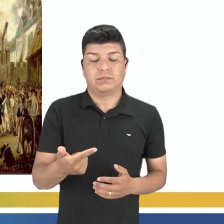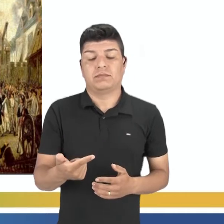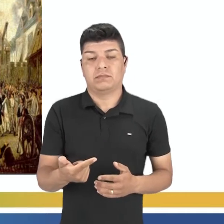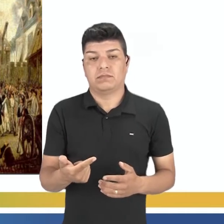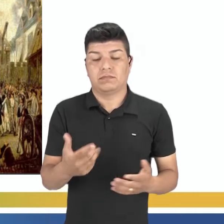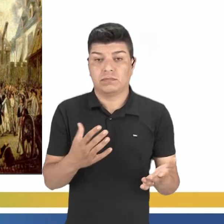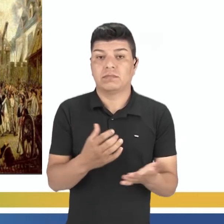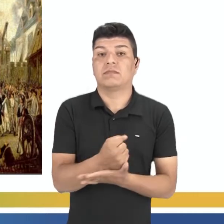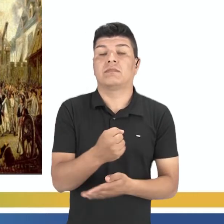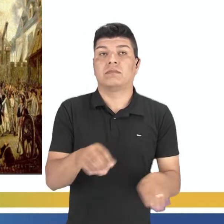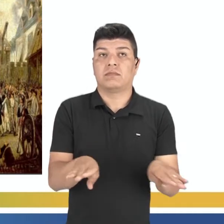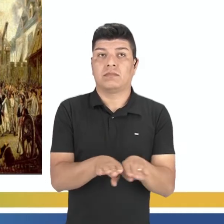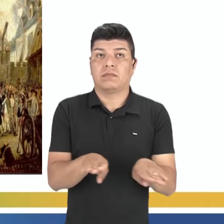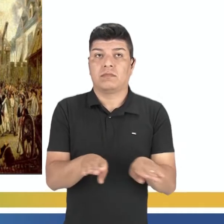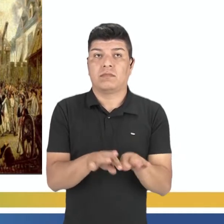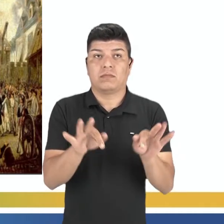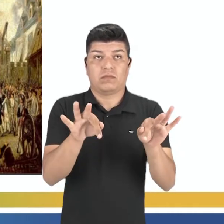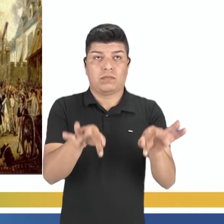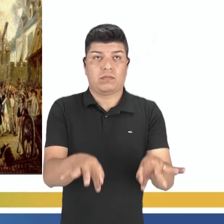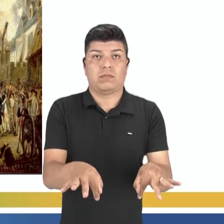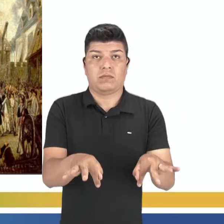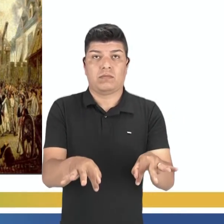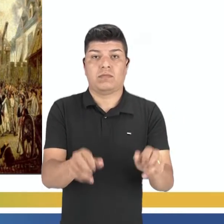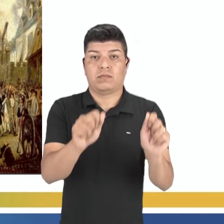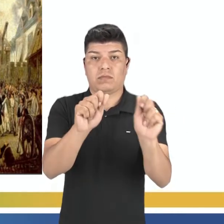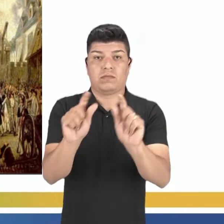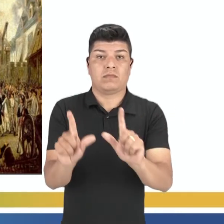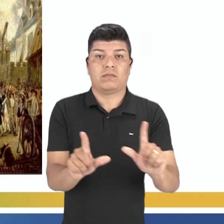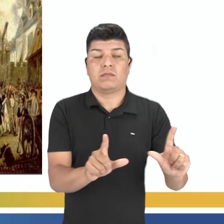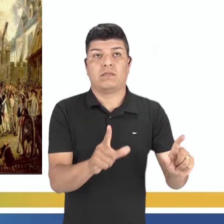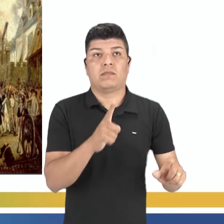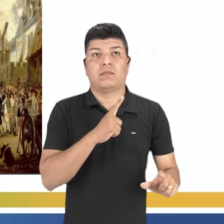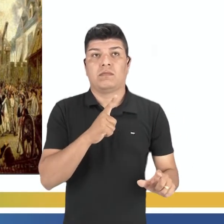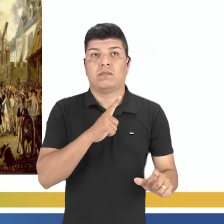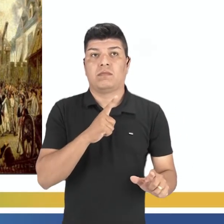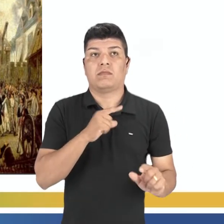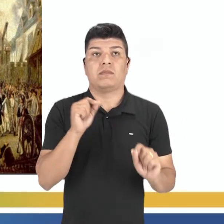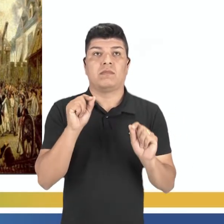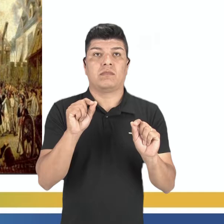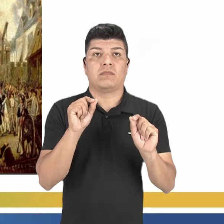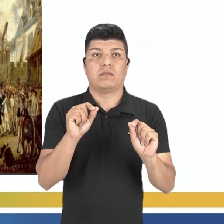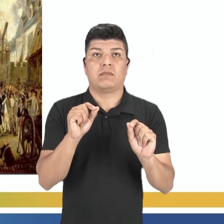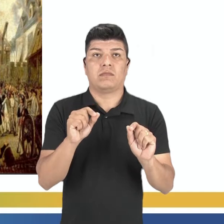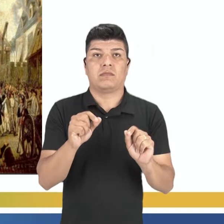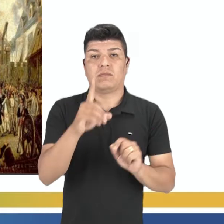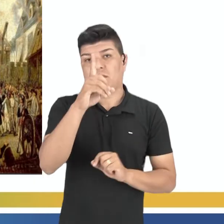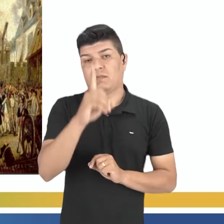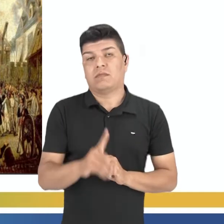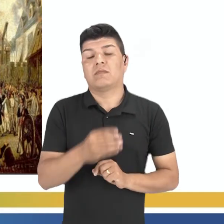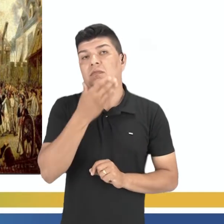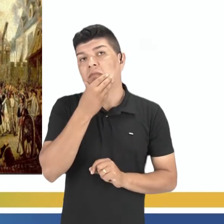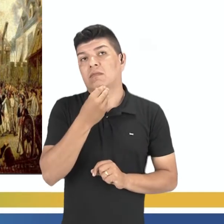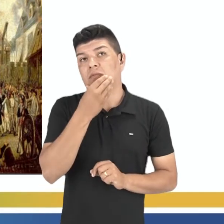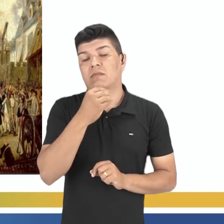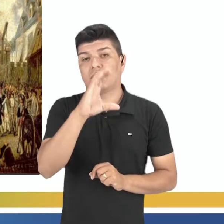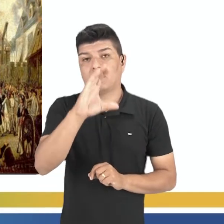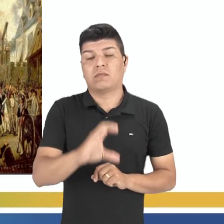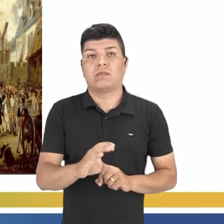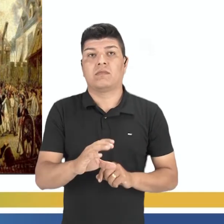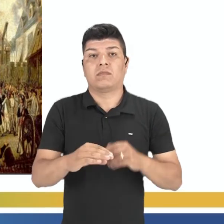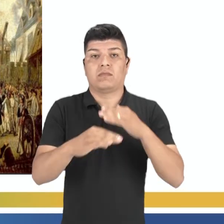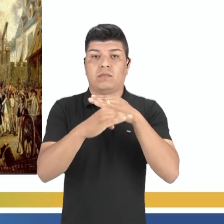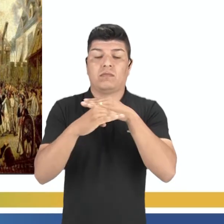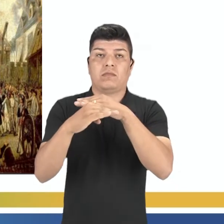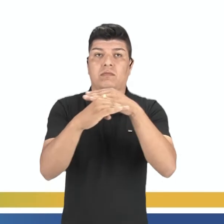sendo tomadas, e bem no último ponto aí do nosso material vem falando sobre a Declaração dos Direitos do Homem e do Cidadão, que é a liberdade,